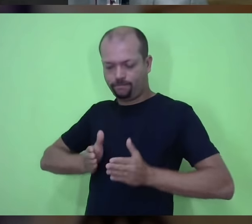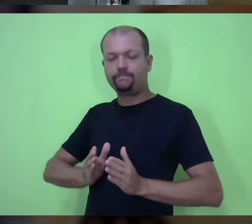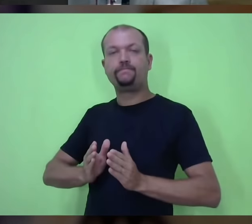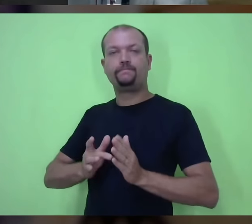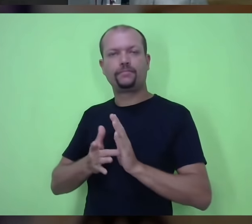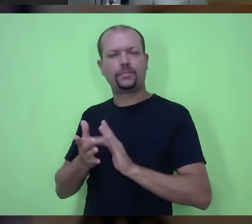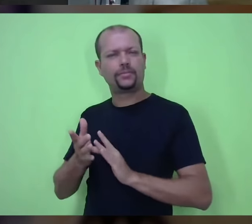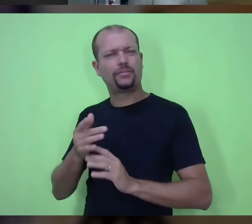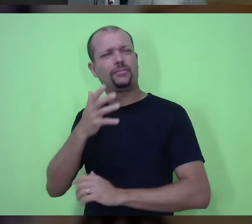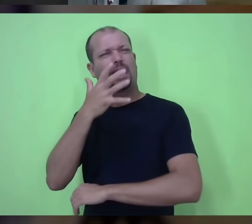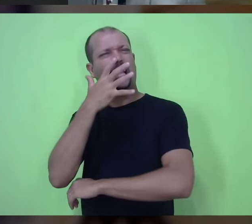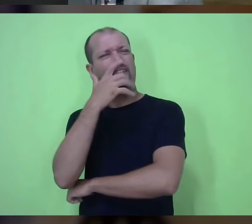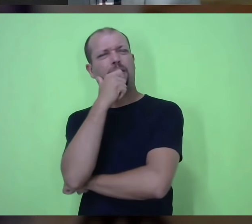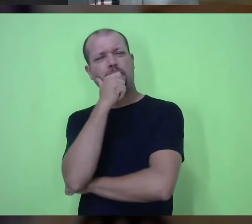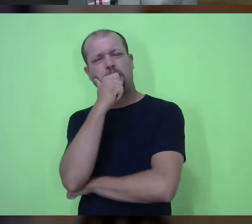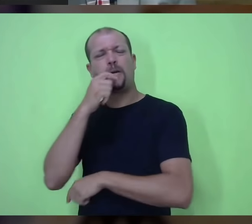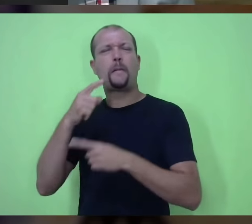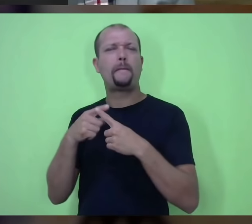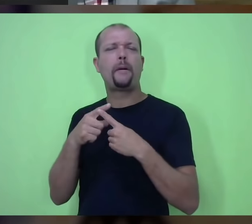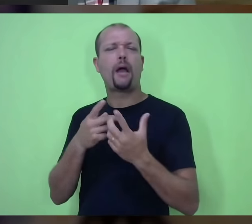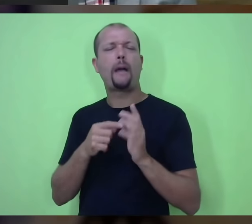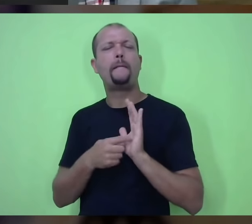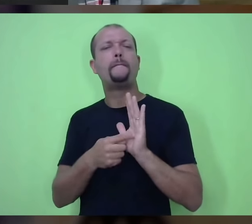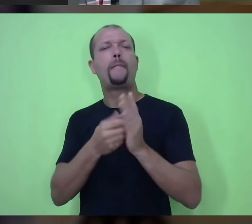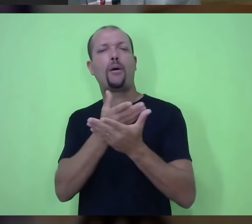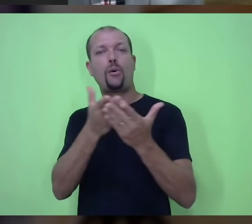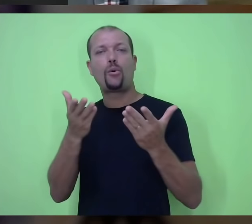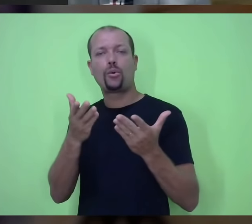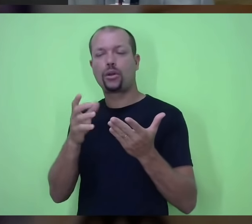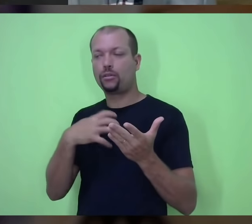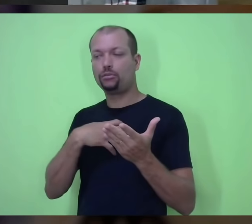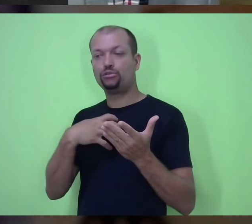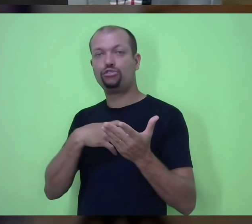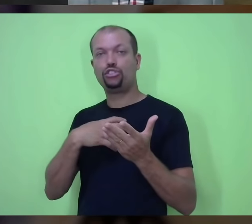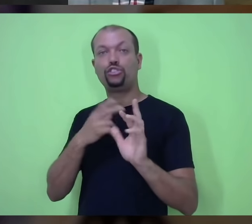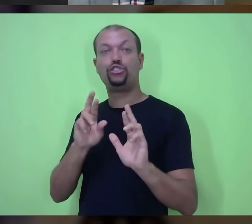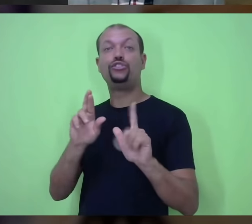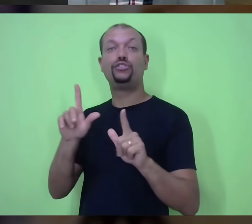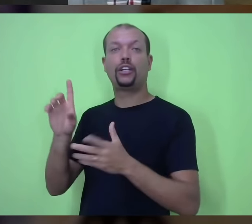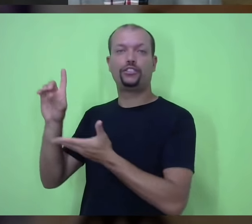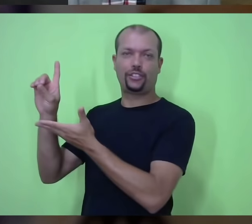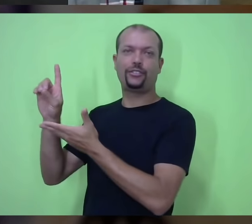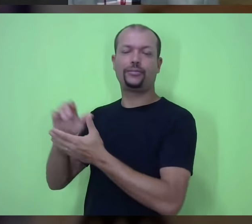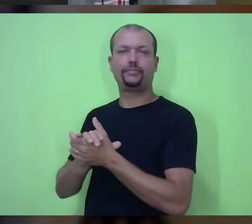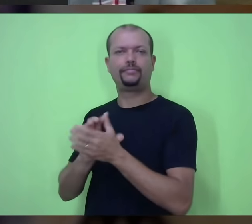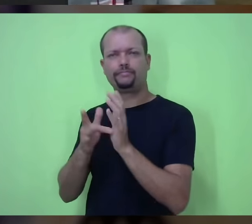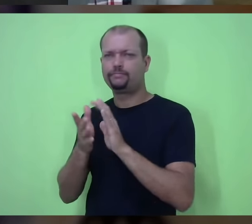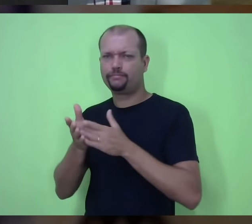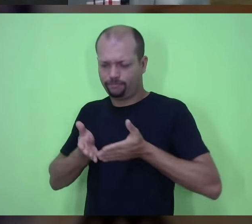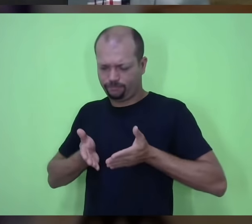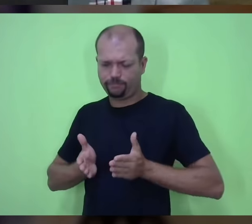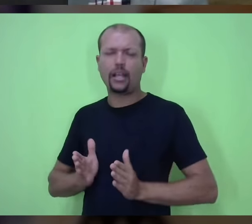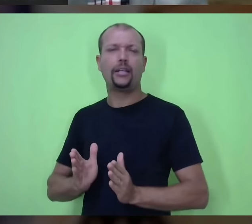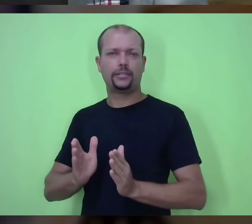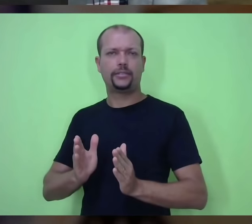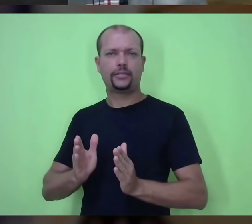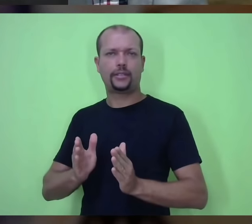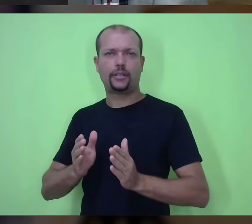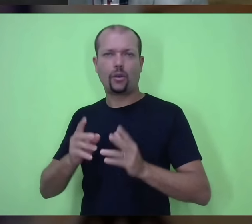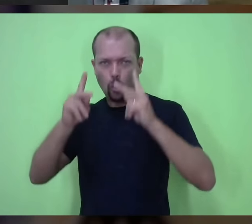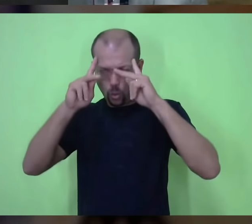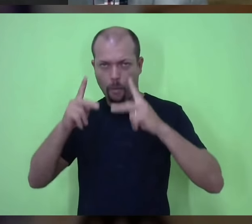é muito incrível, porque nos mostra uma outra face da divindade. Cristo, ele encarnou, é claro, se